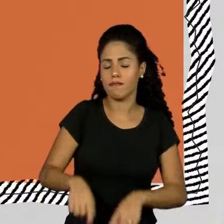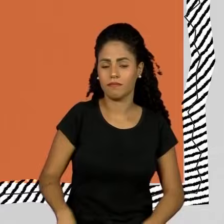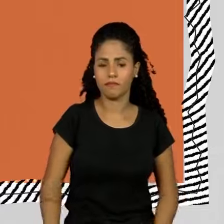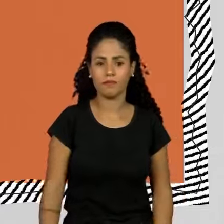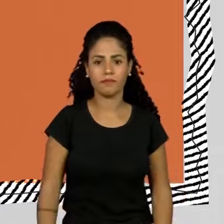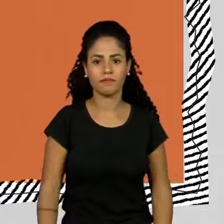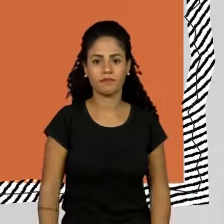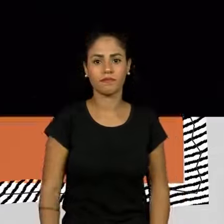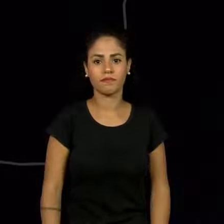vida do h